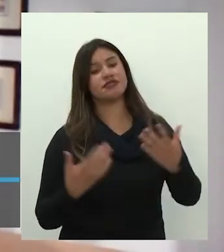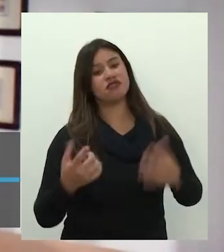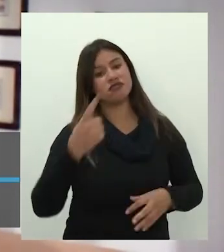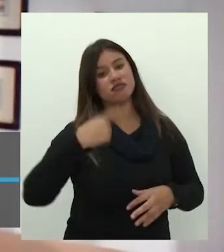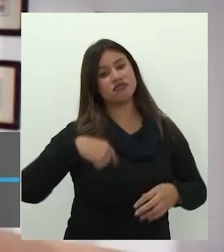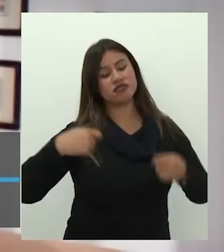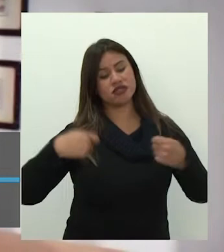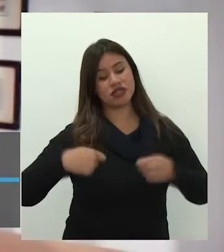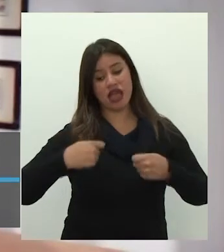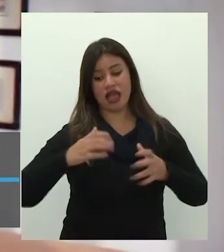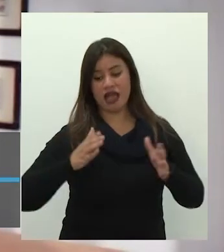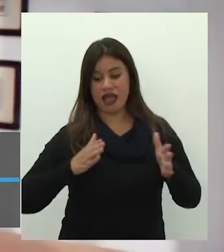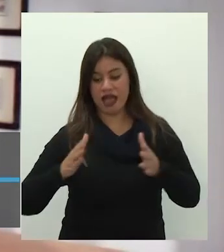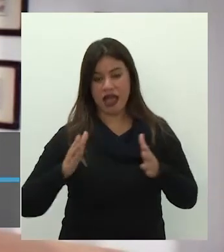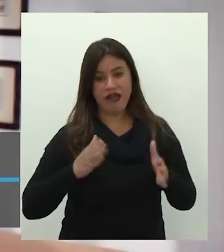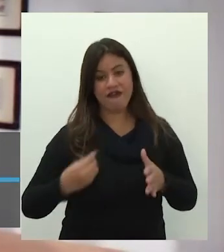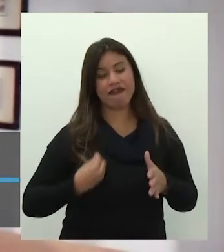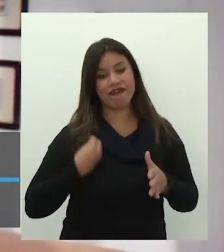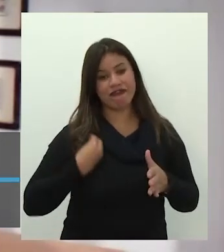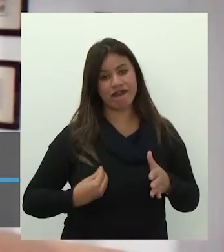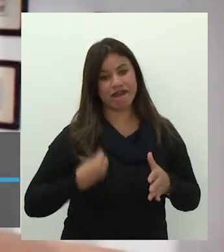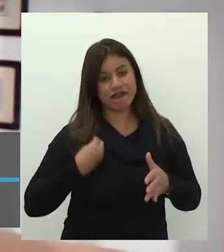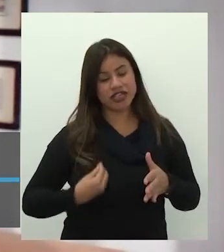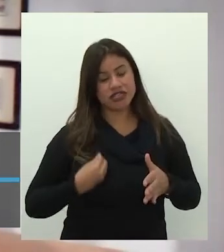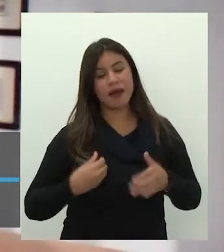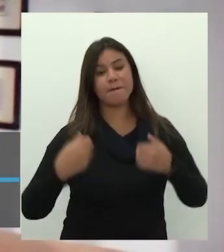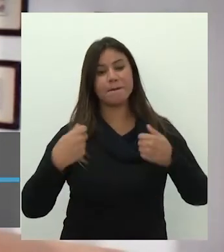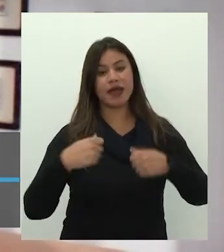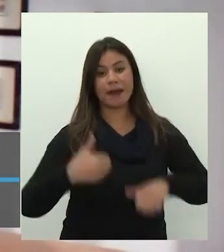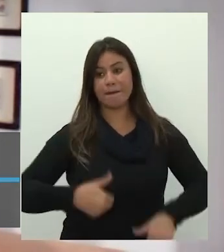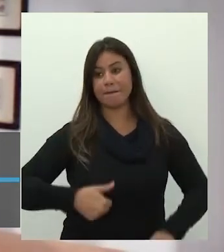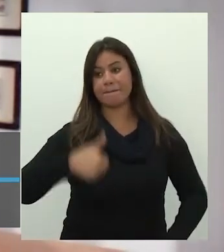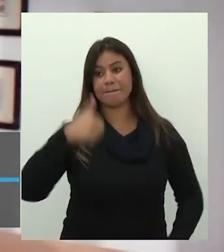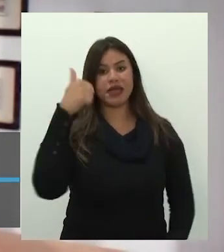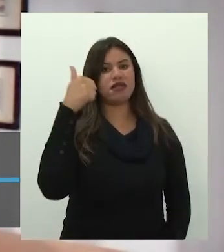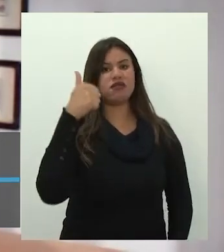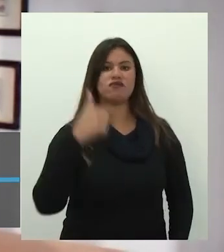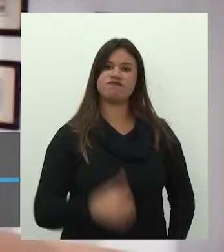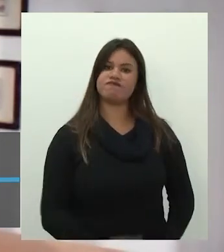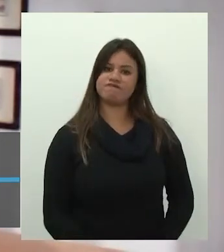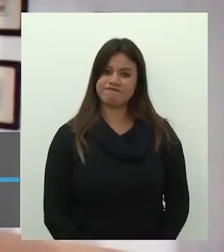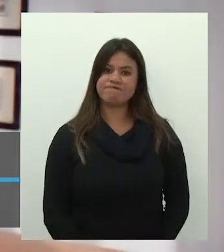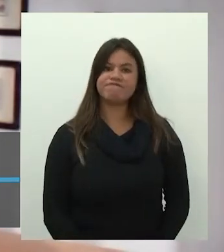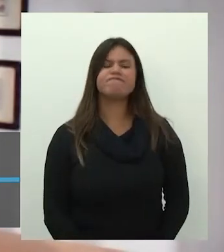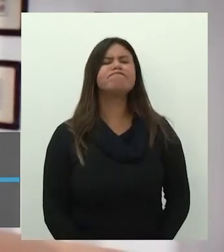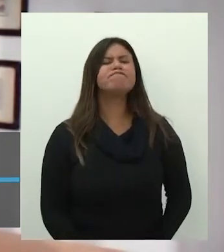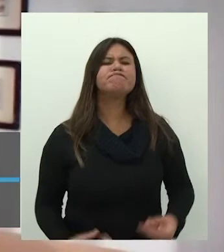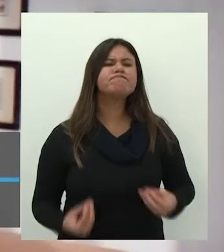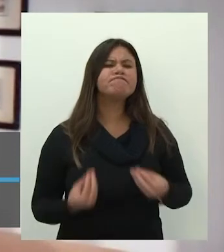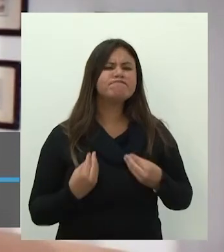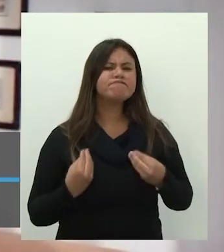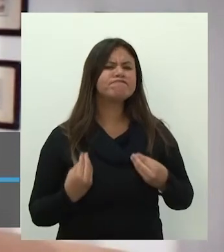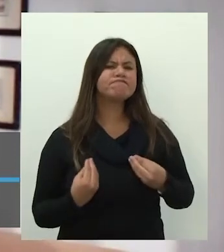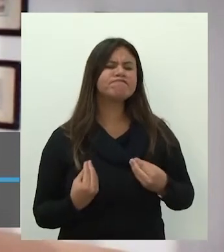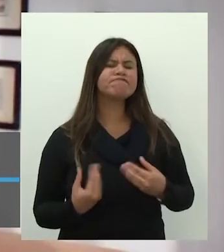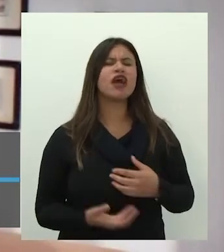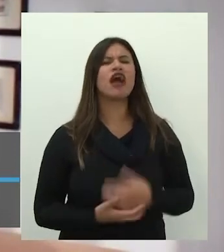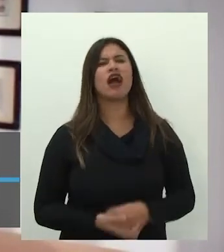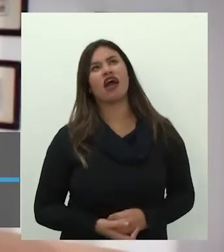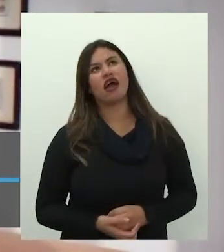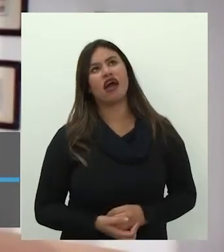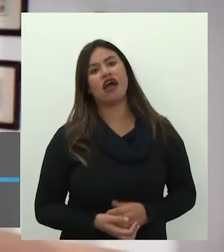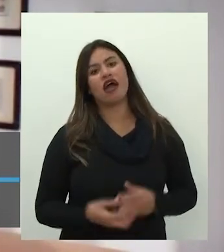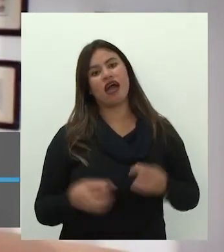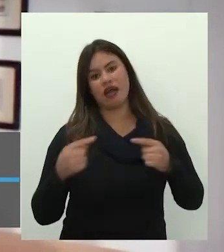nós vivemos seja o melhor momento da nossa vida. E de que forma? Da forma que a vida